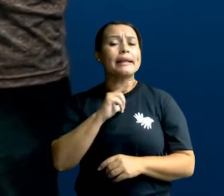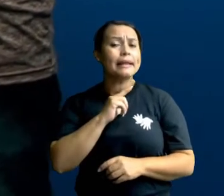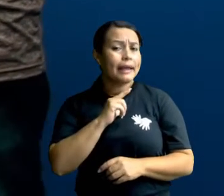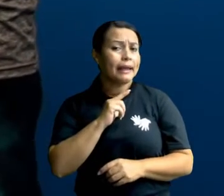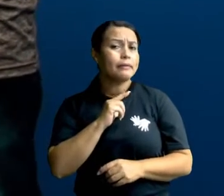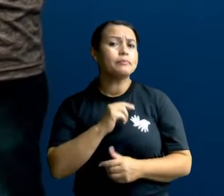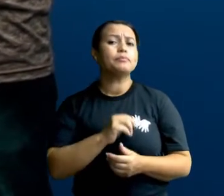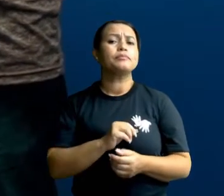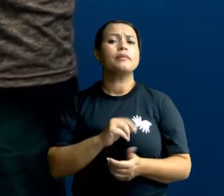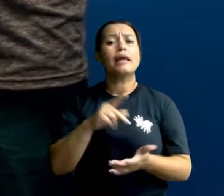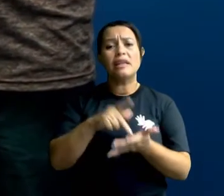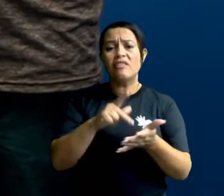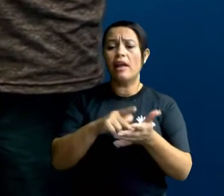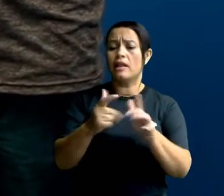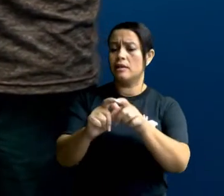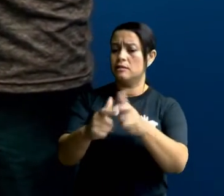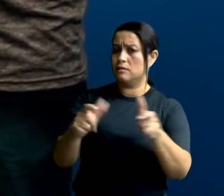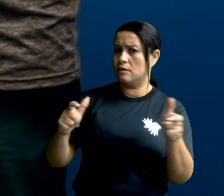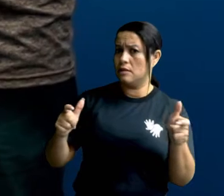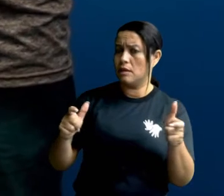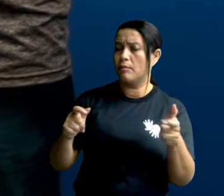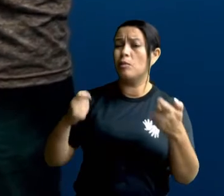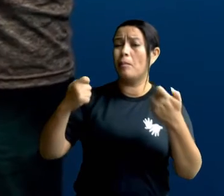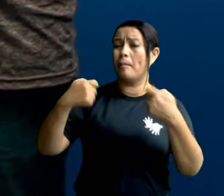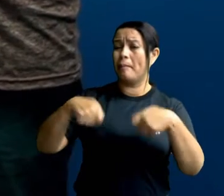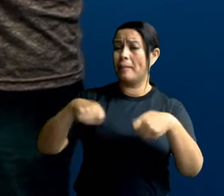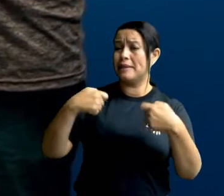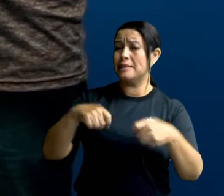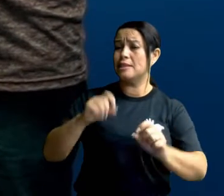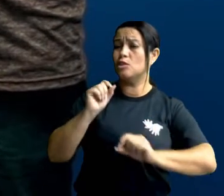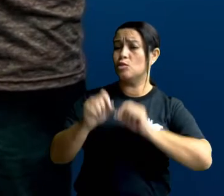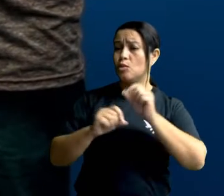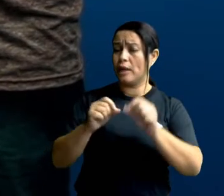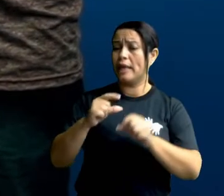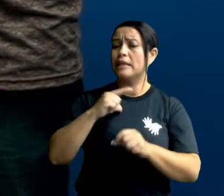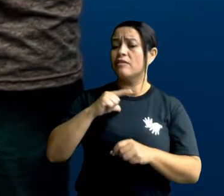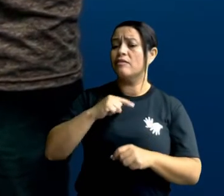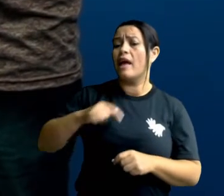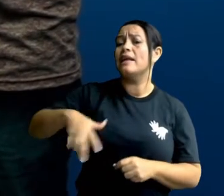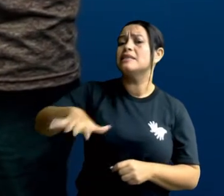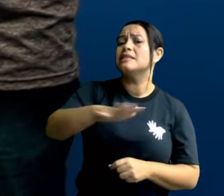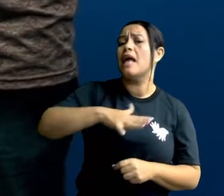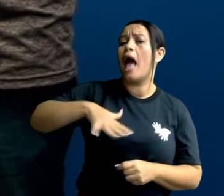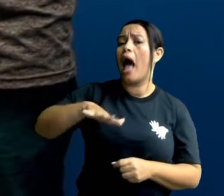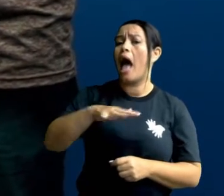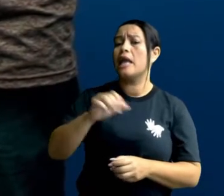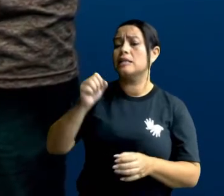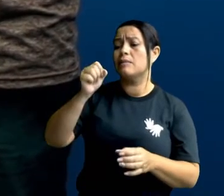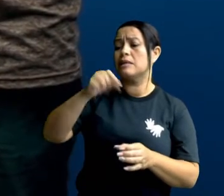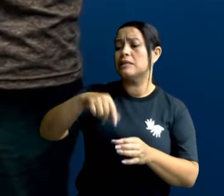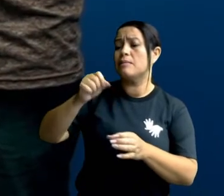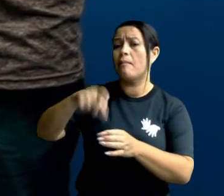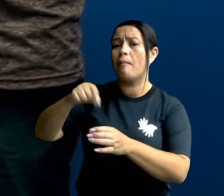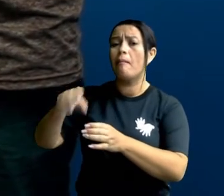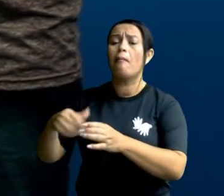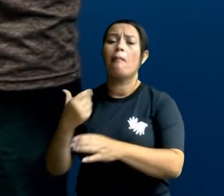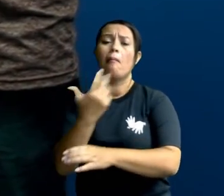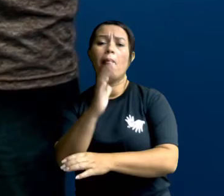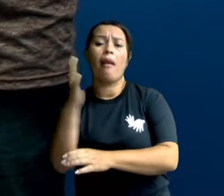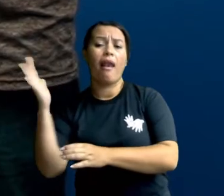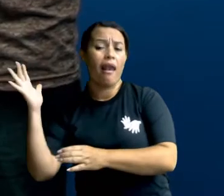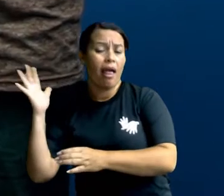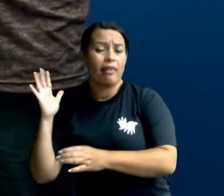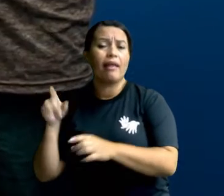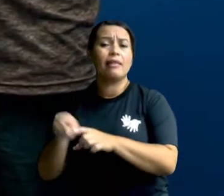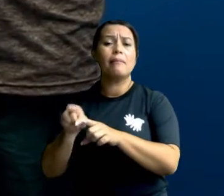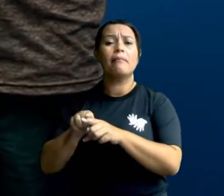que houvesse esse crescimento, era preciso que houvesse áreas para se plantar, para se produzir,